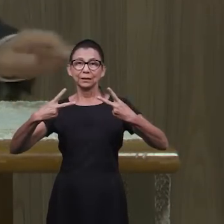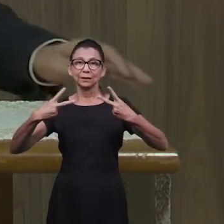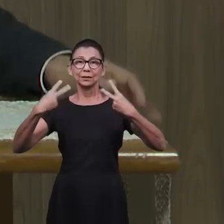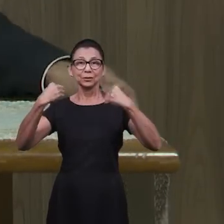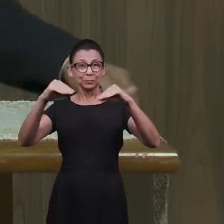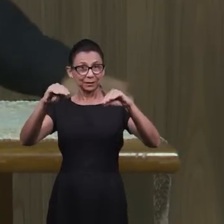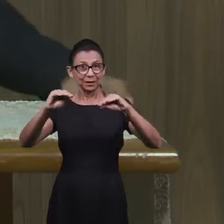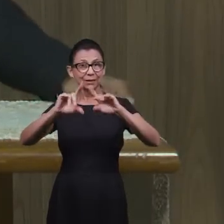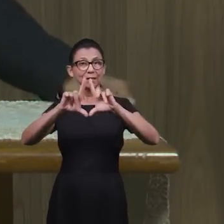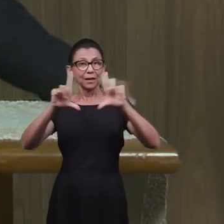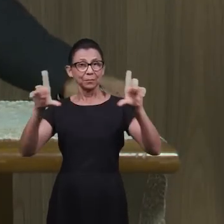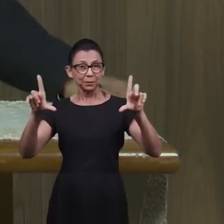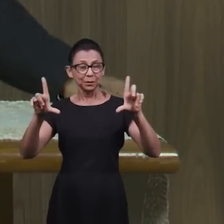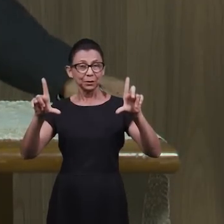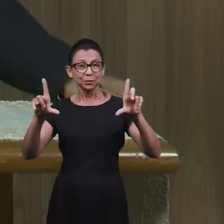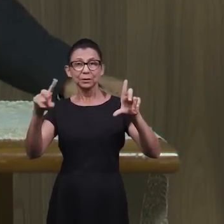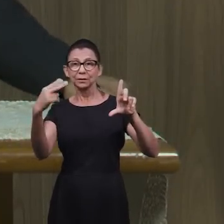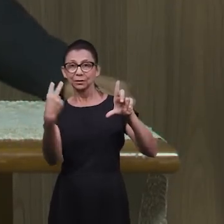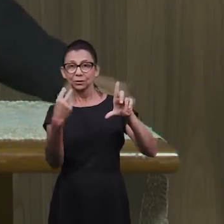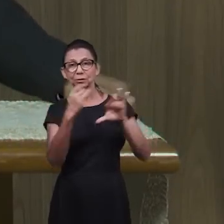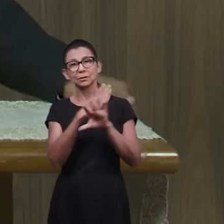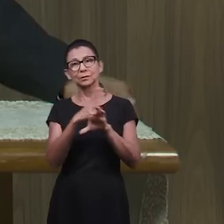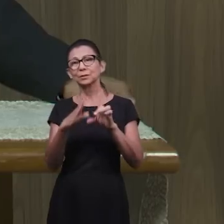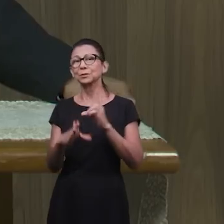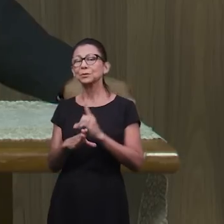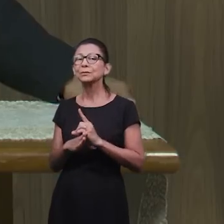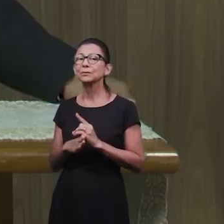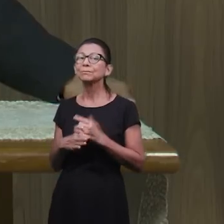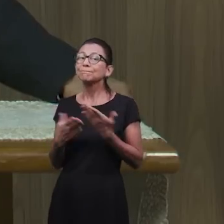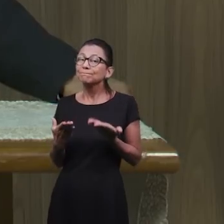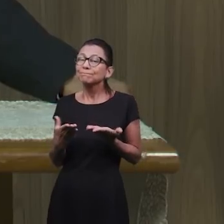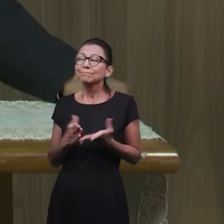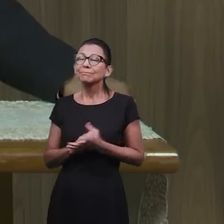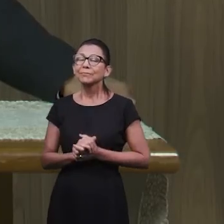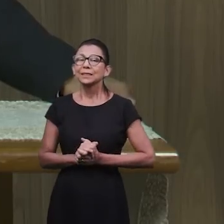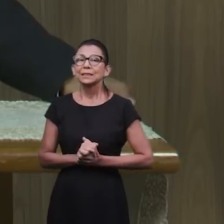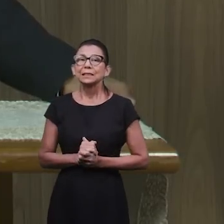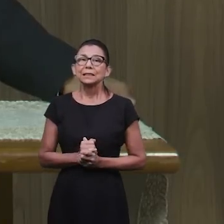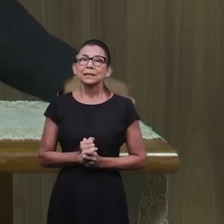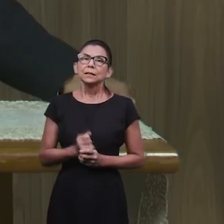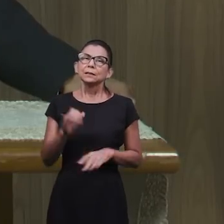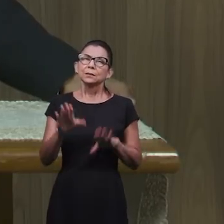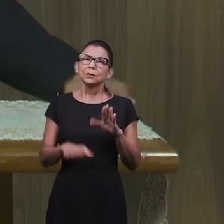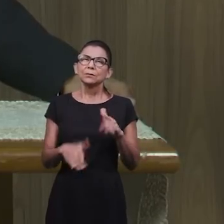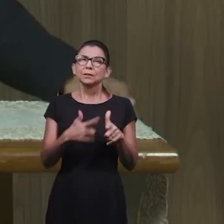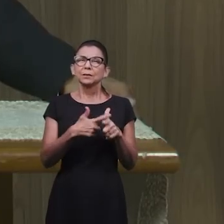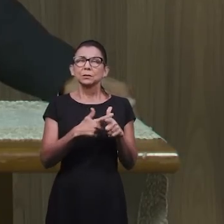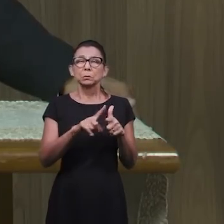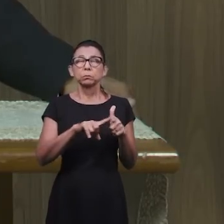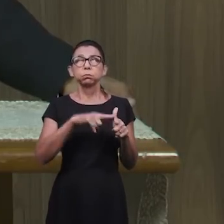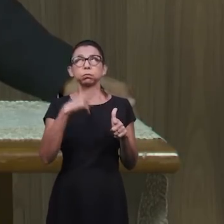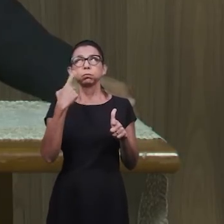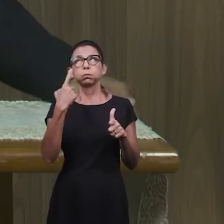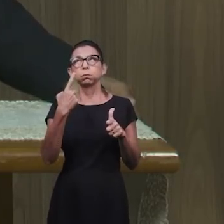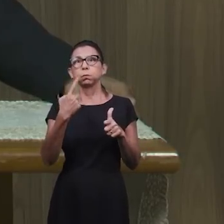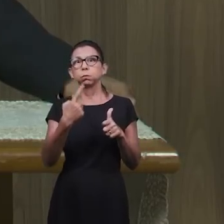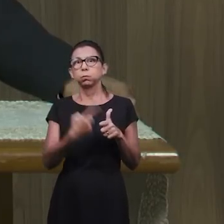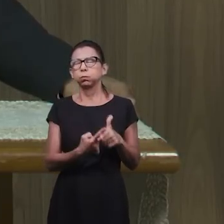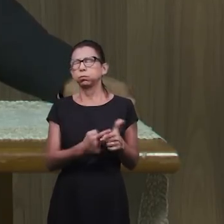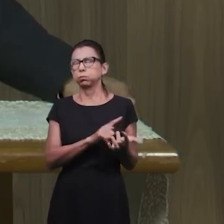quer é que você tenha um encontro com o Senhor nesta hora. Talvez os teus problemas sejam os mais diversos